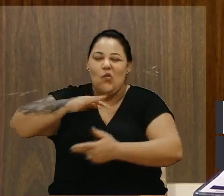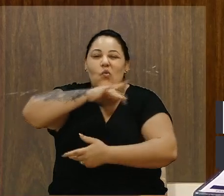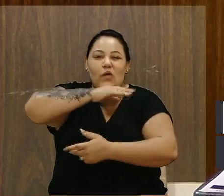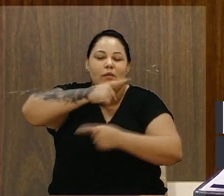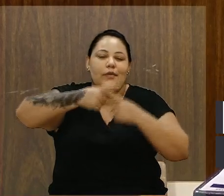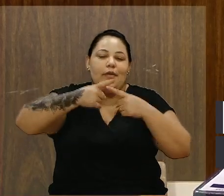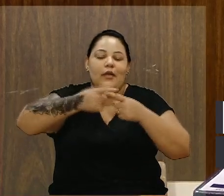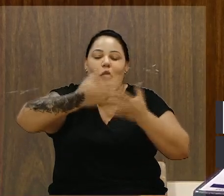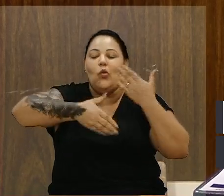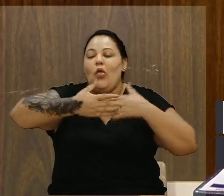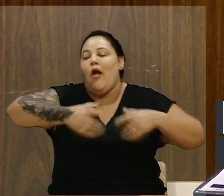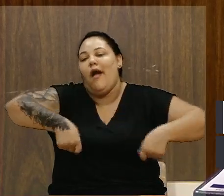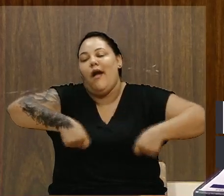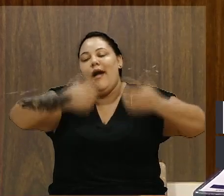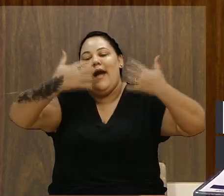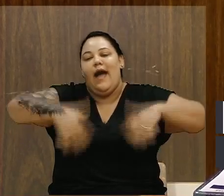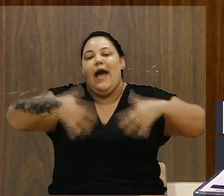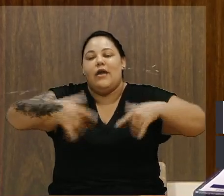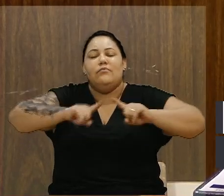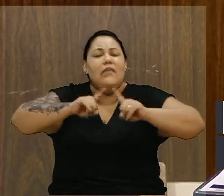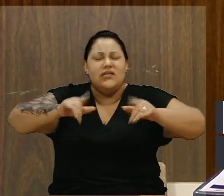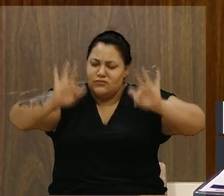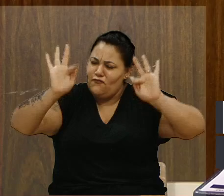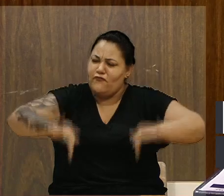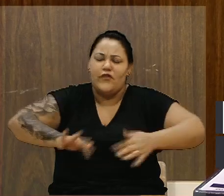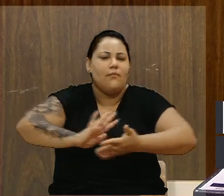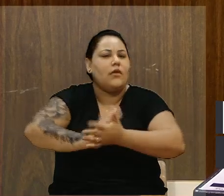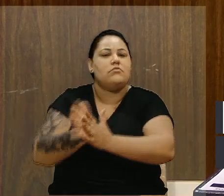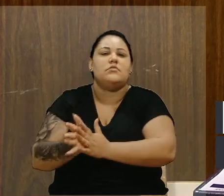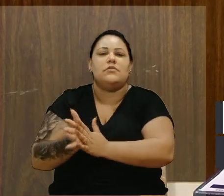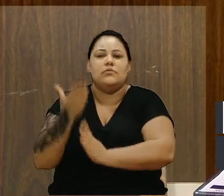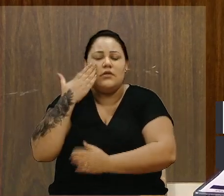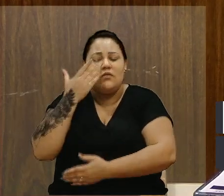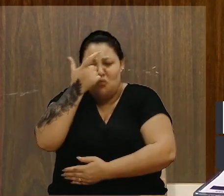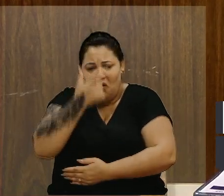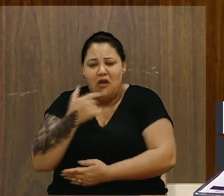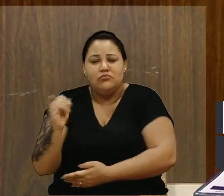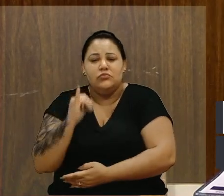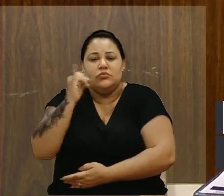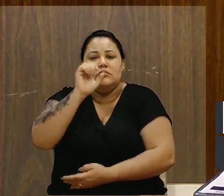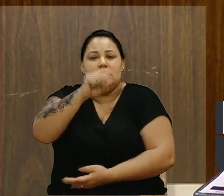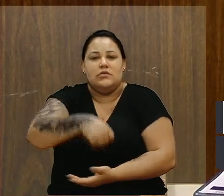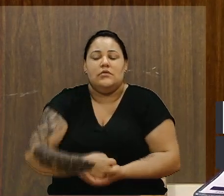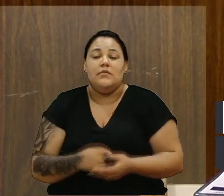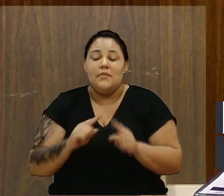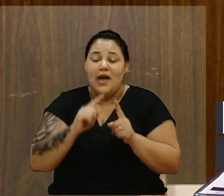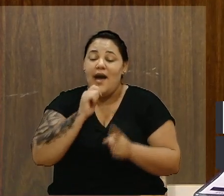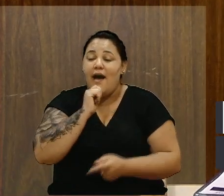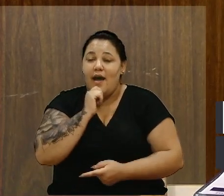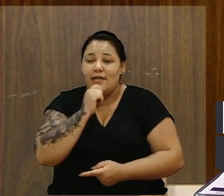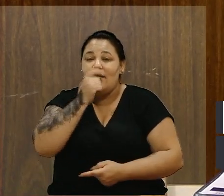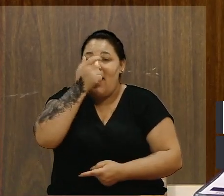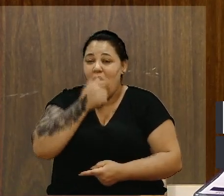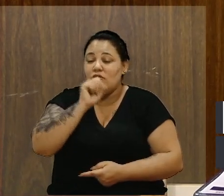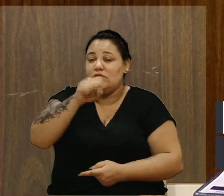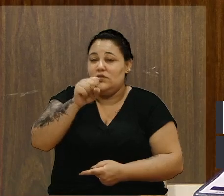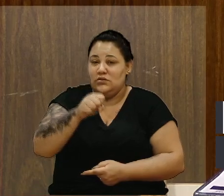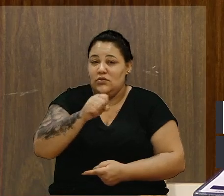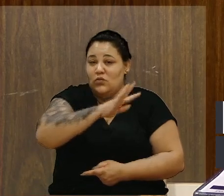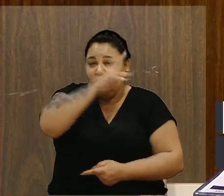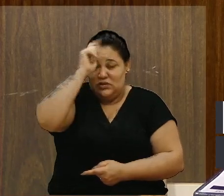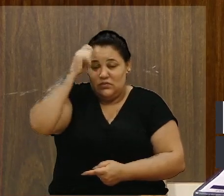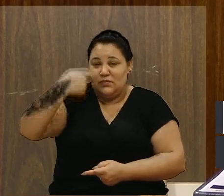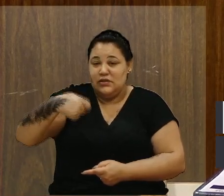caro, mas também rompeu um preconceito. Eu acho importante, então, nesse sentido. Mas ainda acho que o município precisa investir